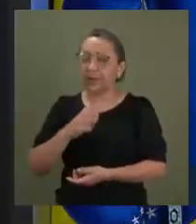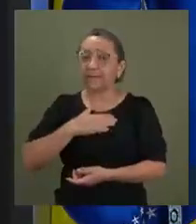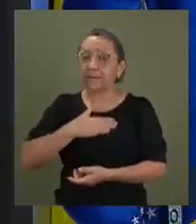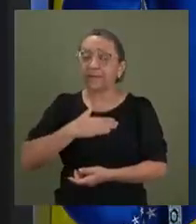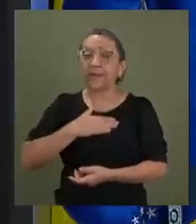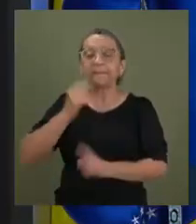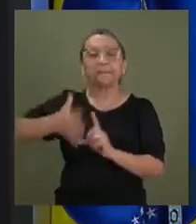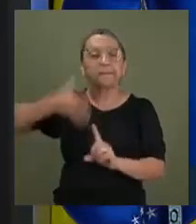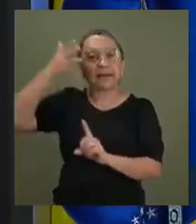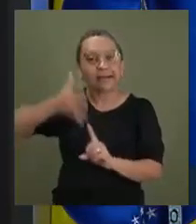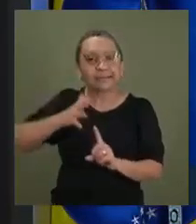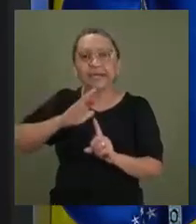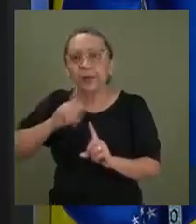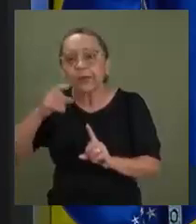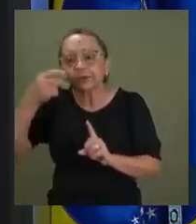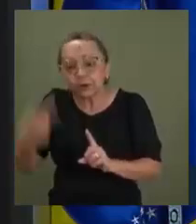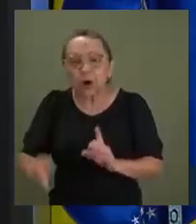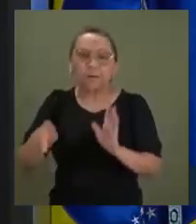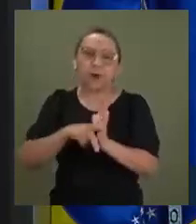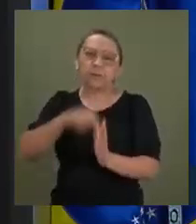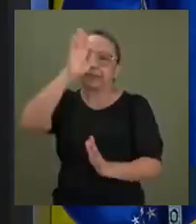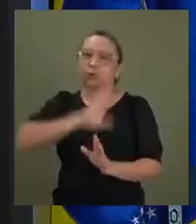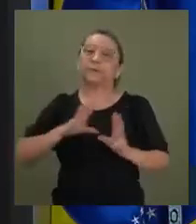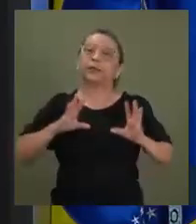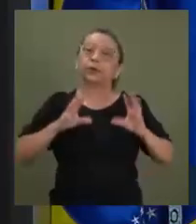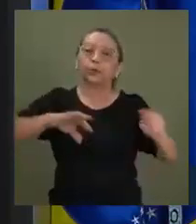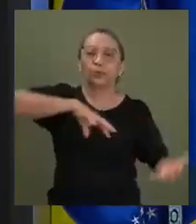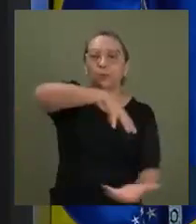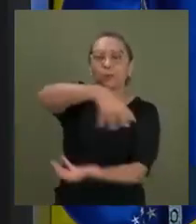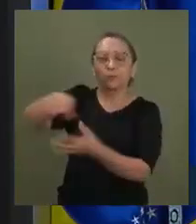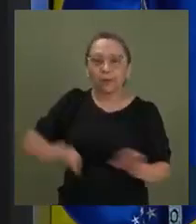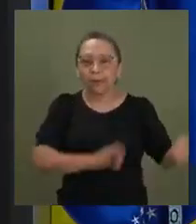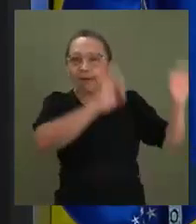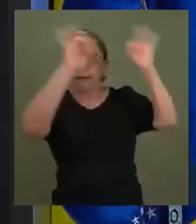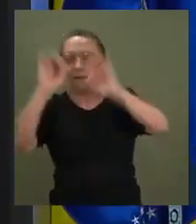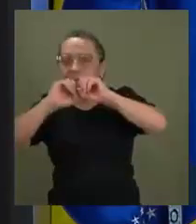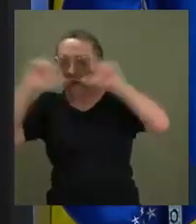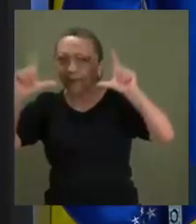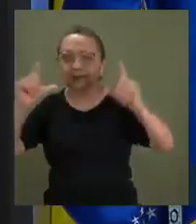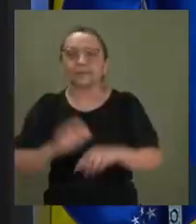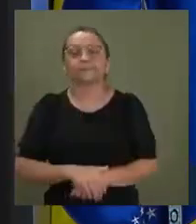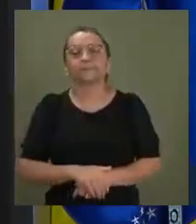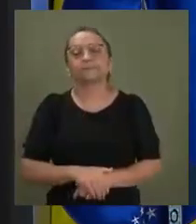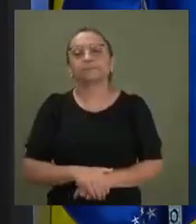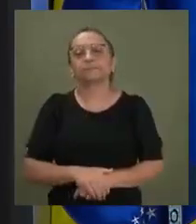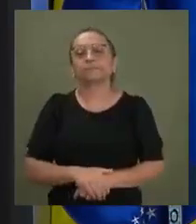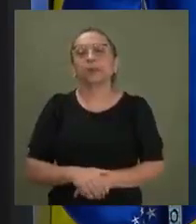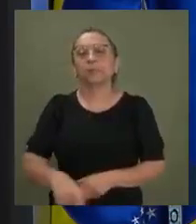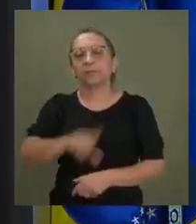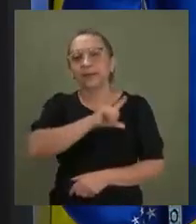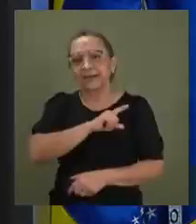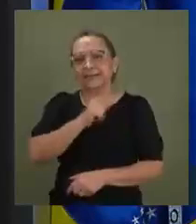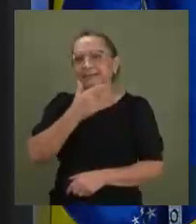ser. Então, eu vou responder a pergunta que o senhor senador Girão fez a respeito da pergunta da